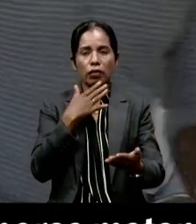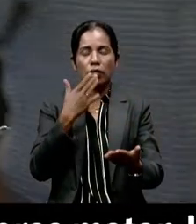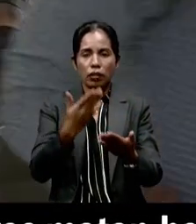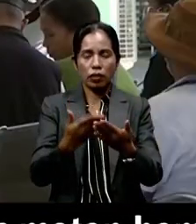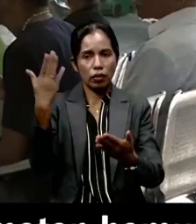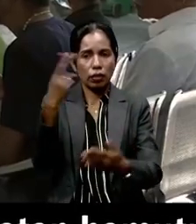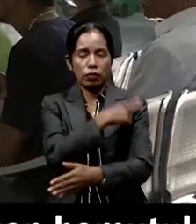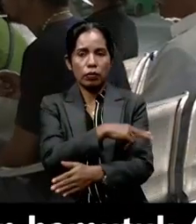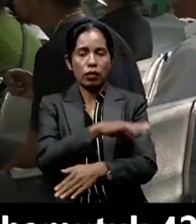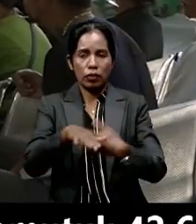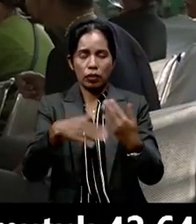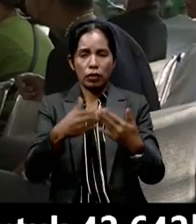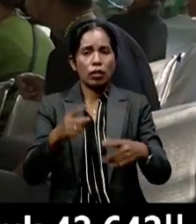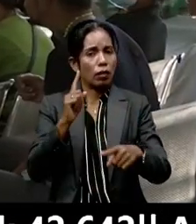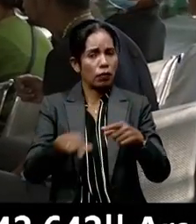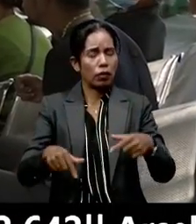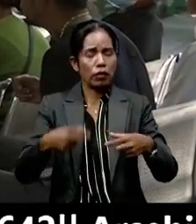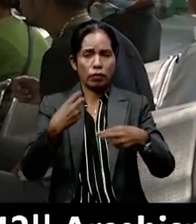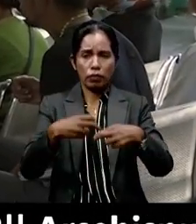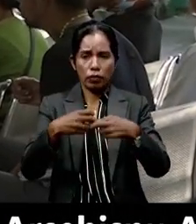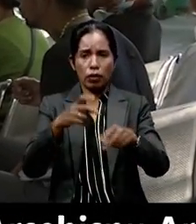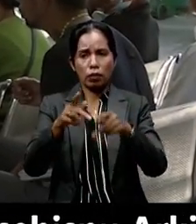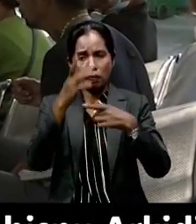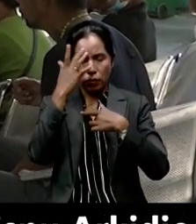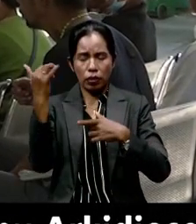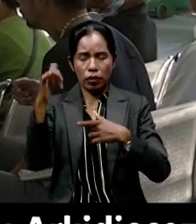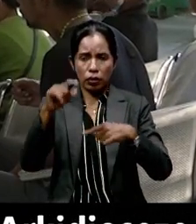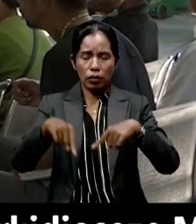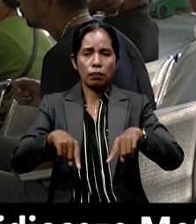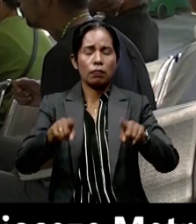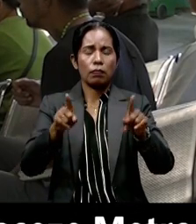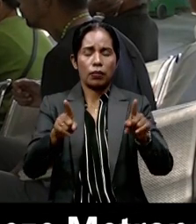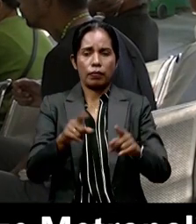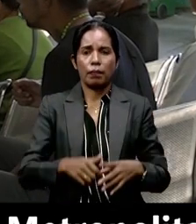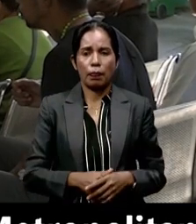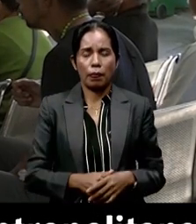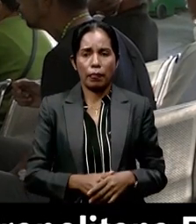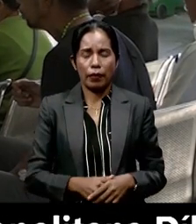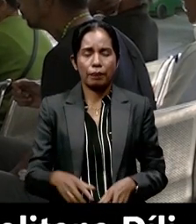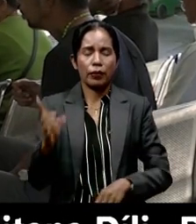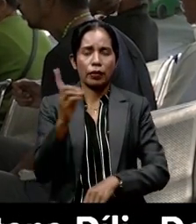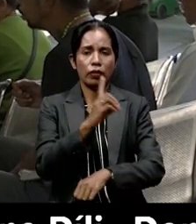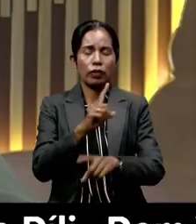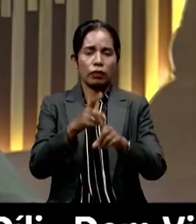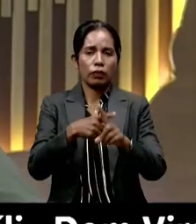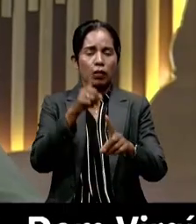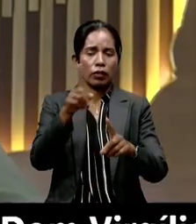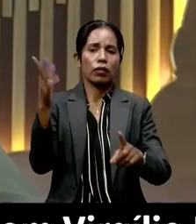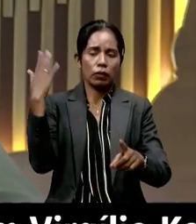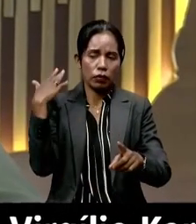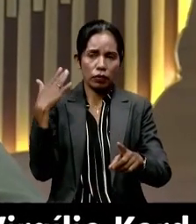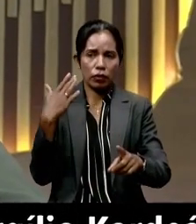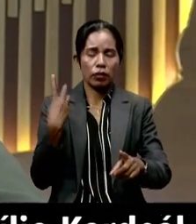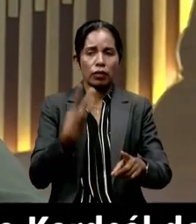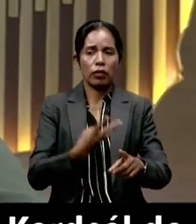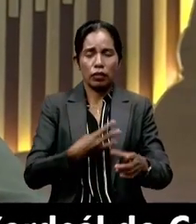sila nune la bele dificulta paciente sila bain hira halo tratamento fulang ida liwa mais ou menos